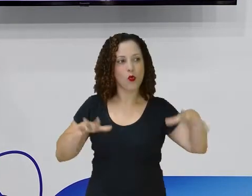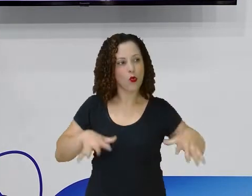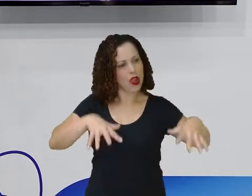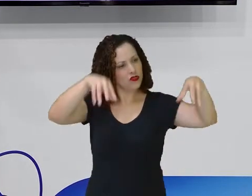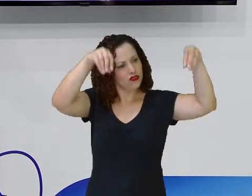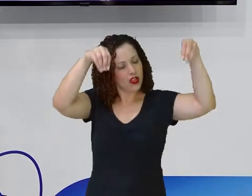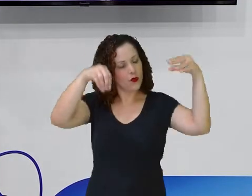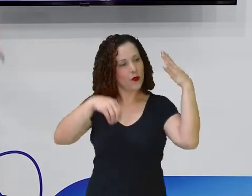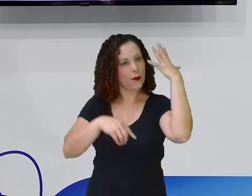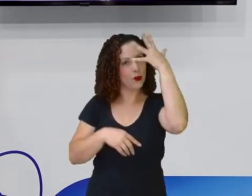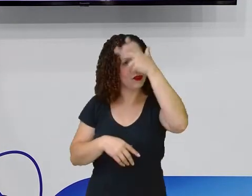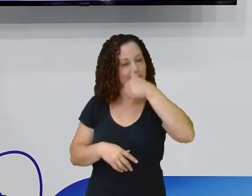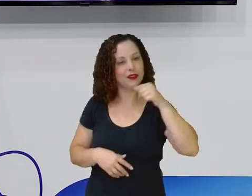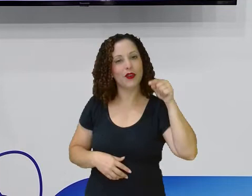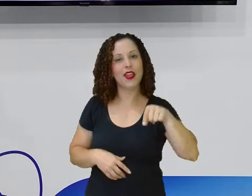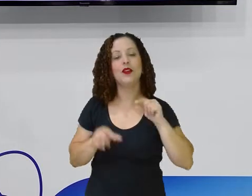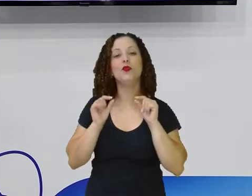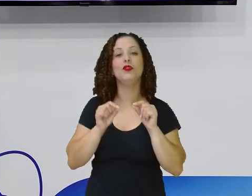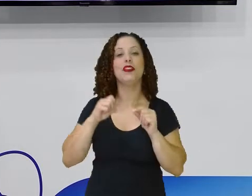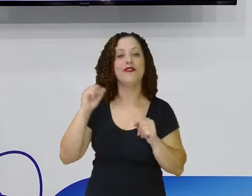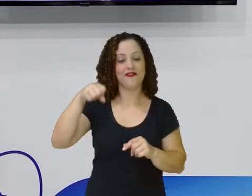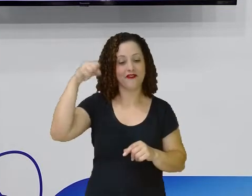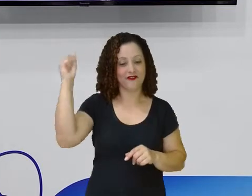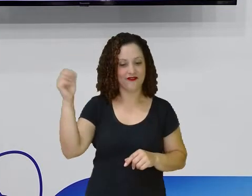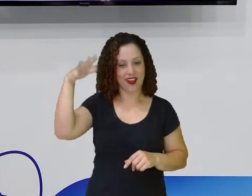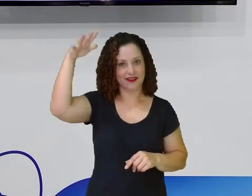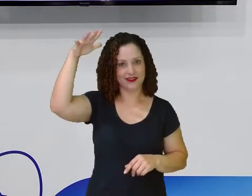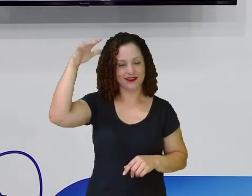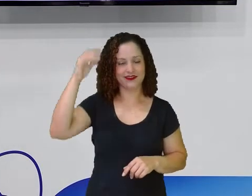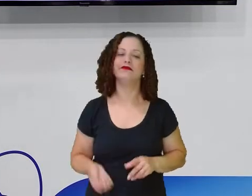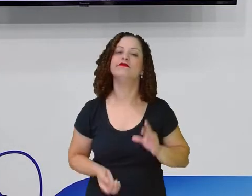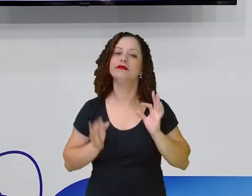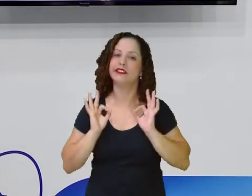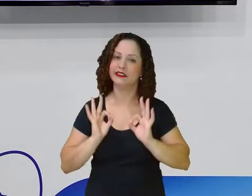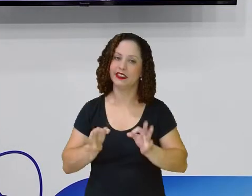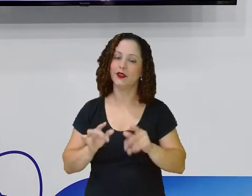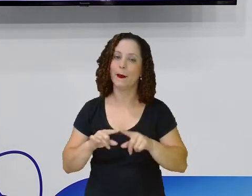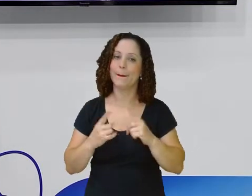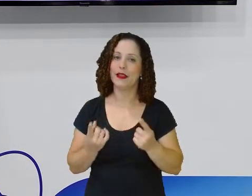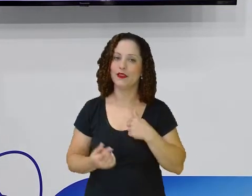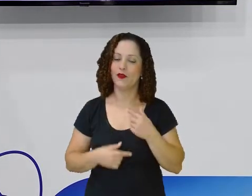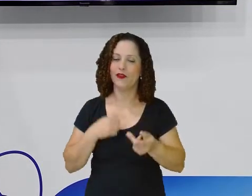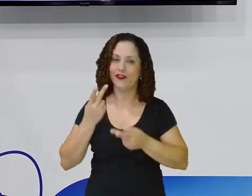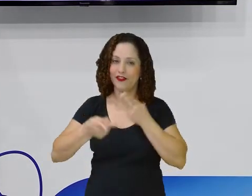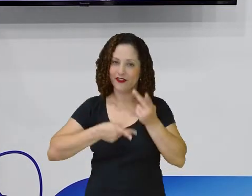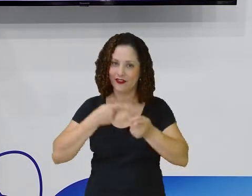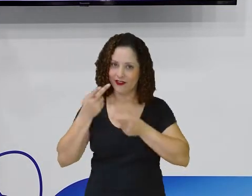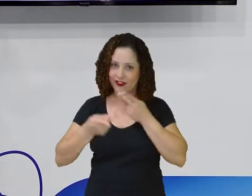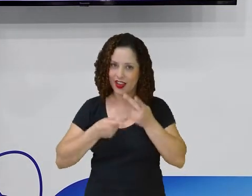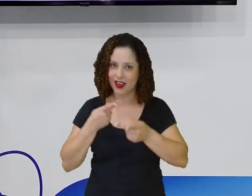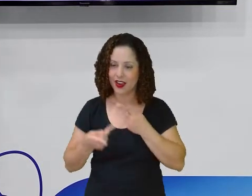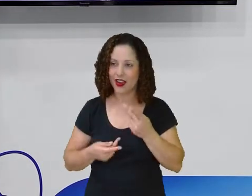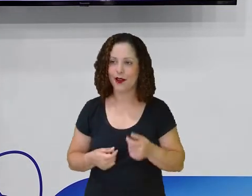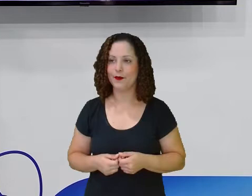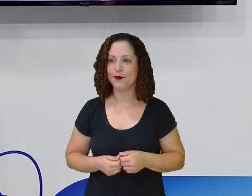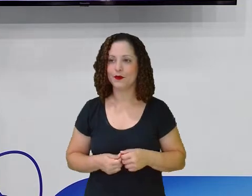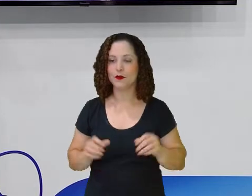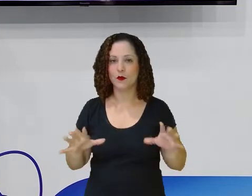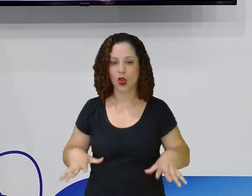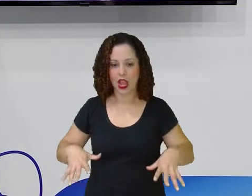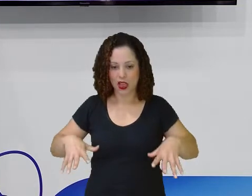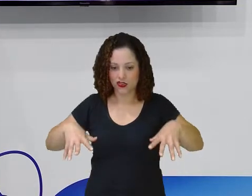você já diz, já sei, conto de fadas, e provavelmente você está certo. Mas se eu começo aqui a minha narrativa, em um castelo